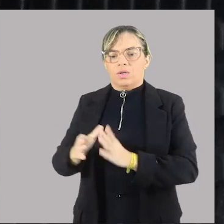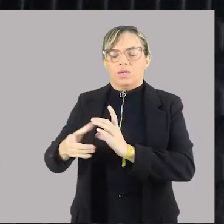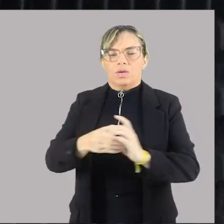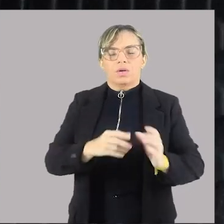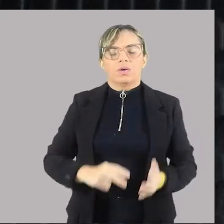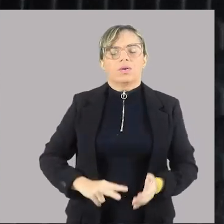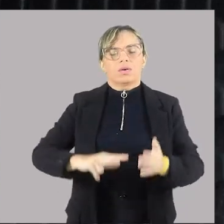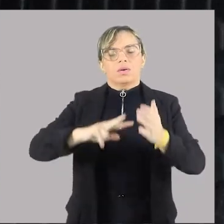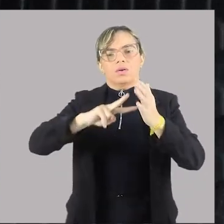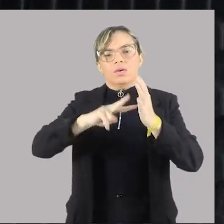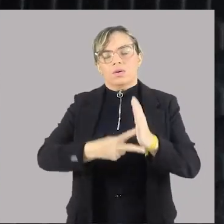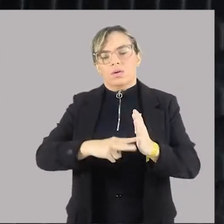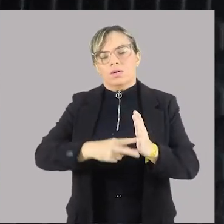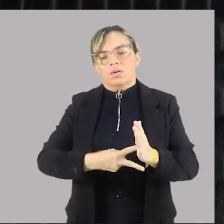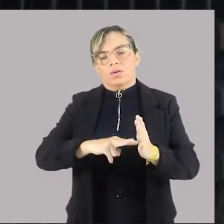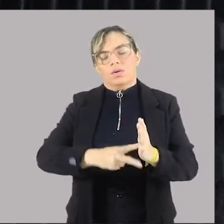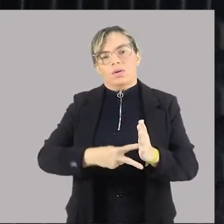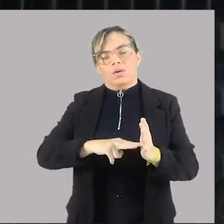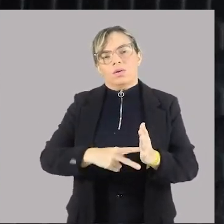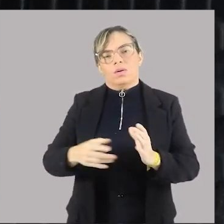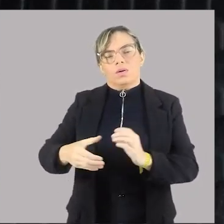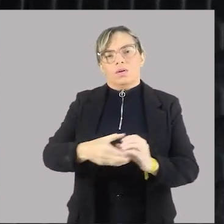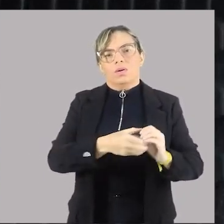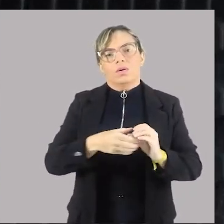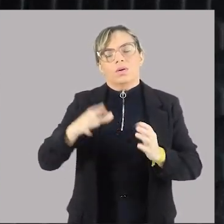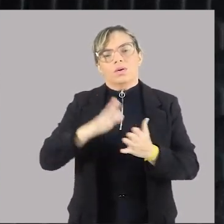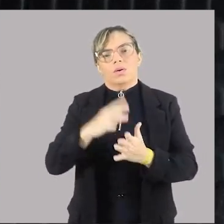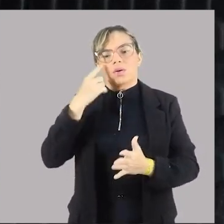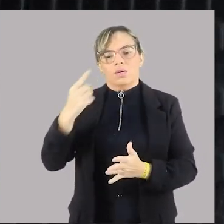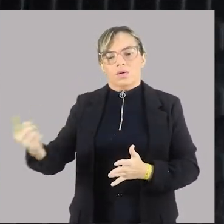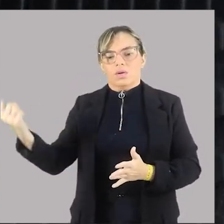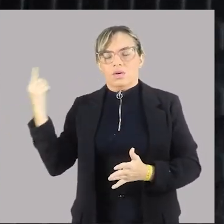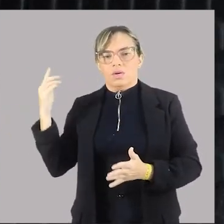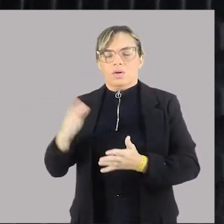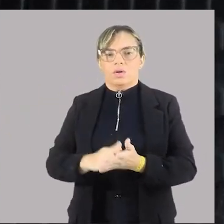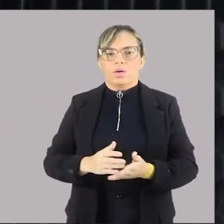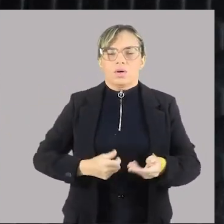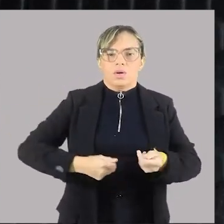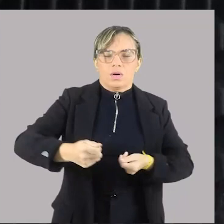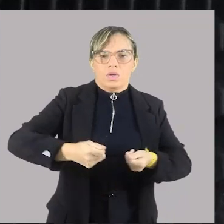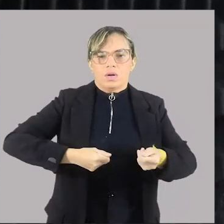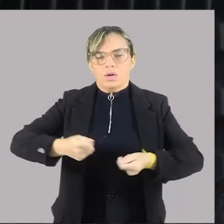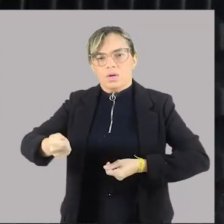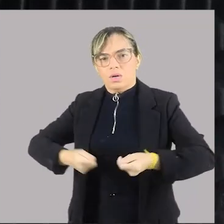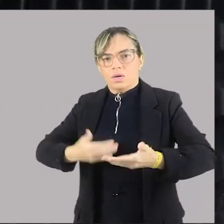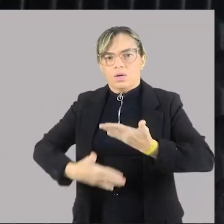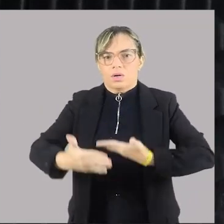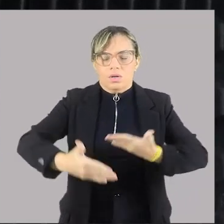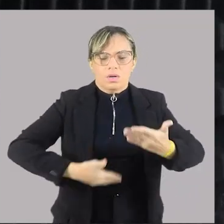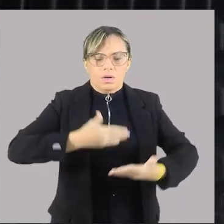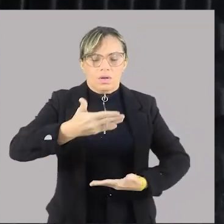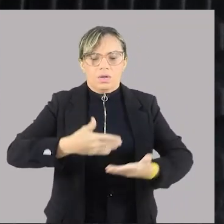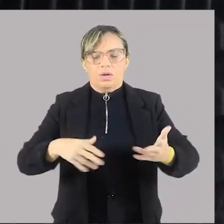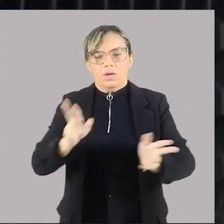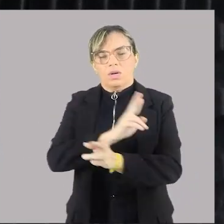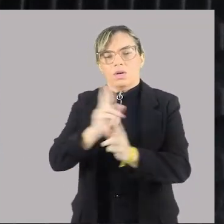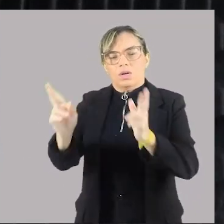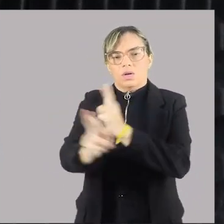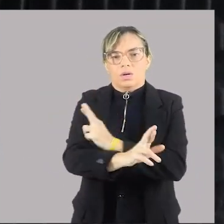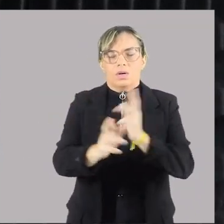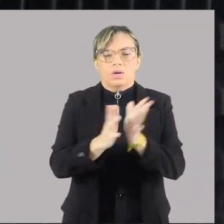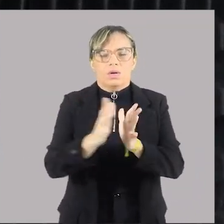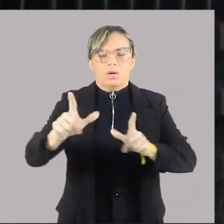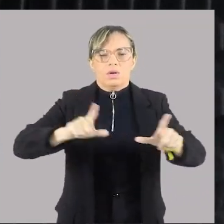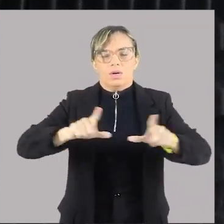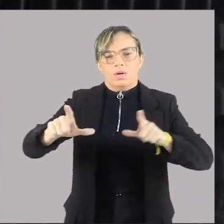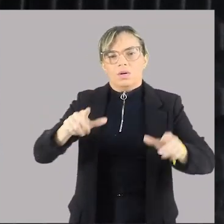um sindicato onde quem vai ser o intermediador das relações trabalhistas,